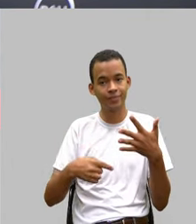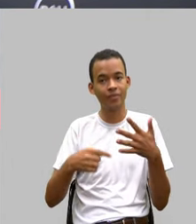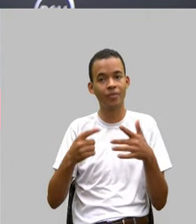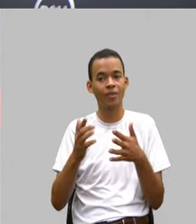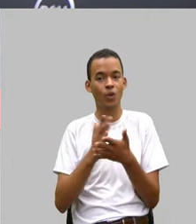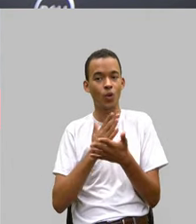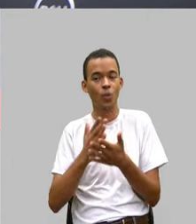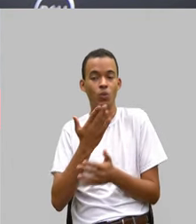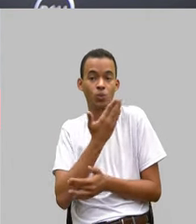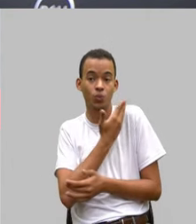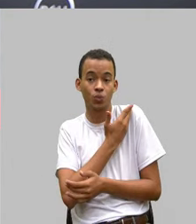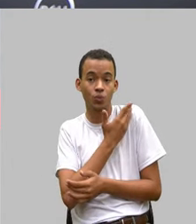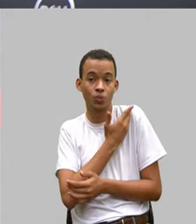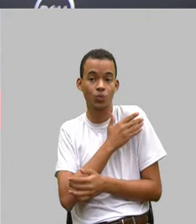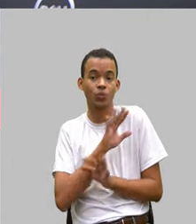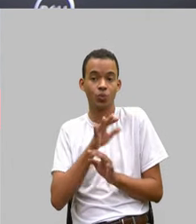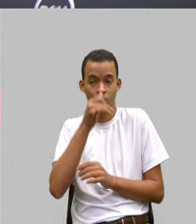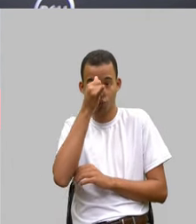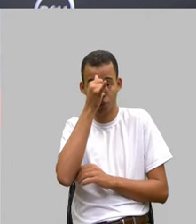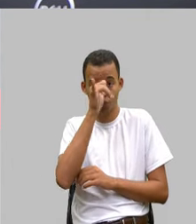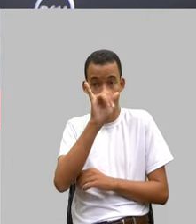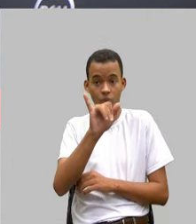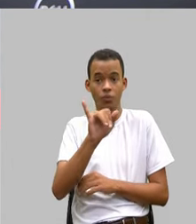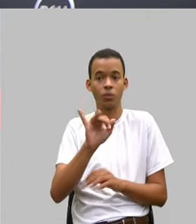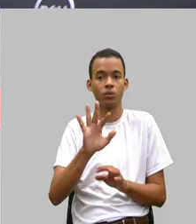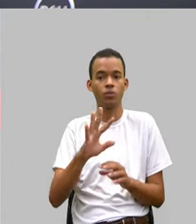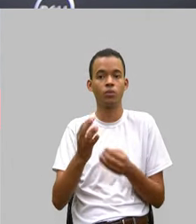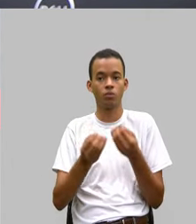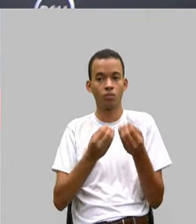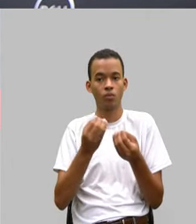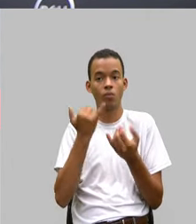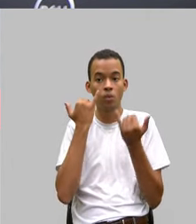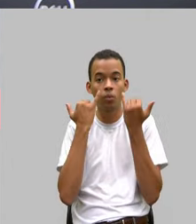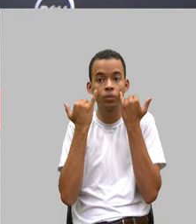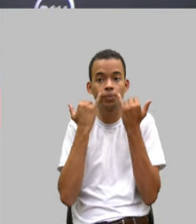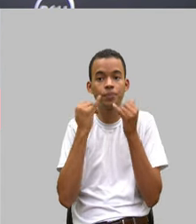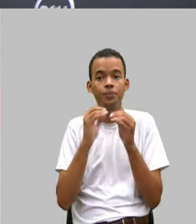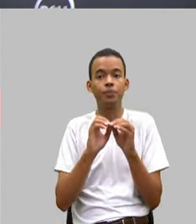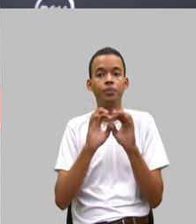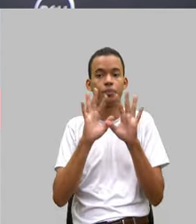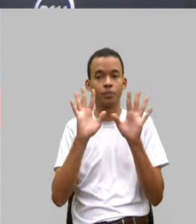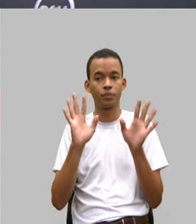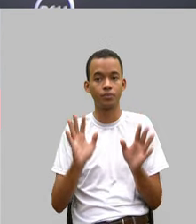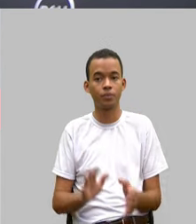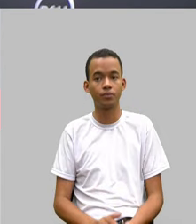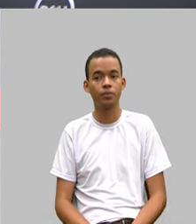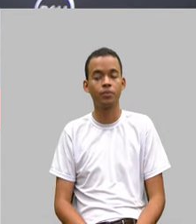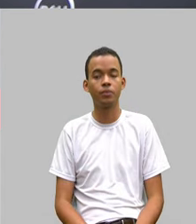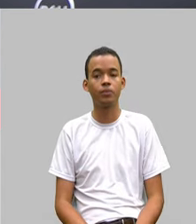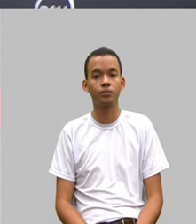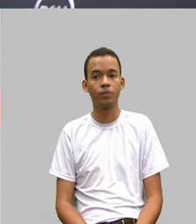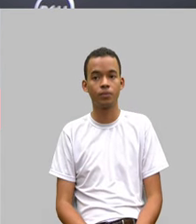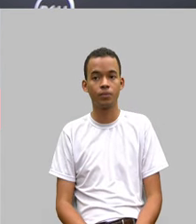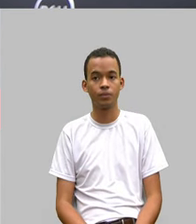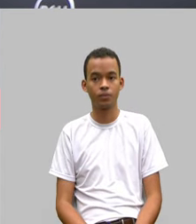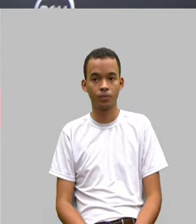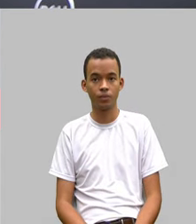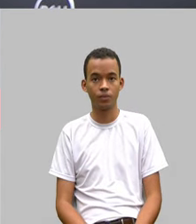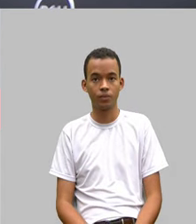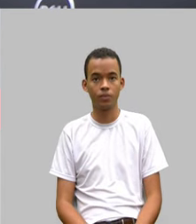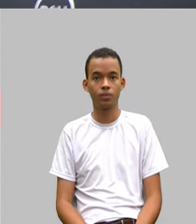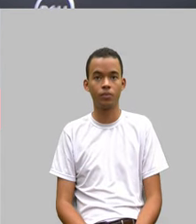tá passando vamos lá deixa que tá ajustando Não tá